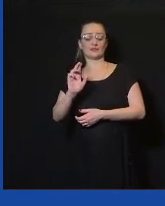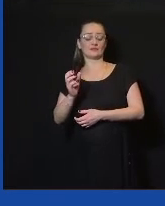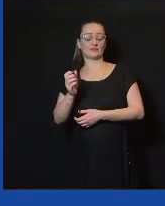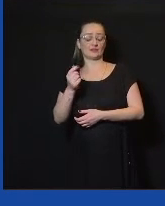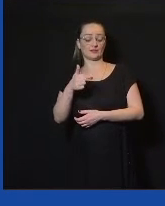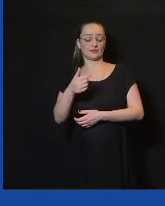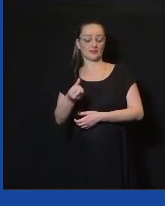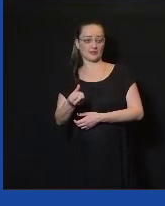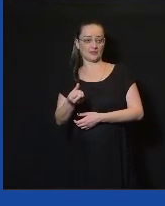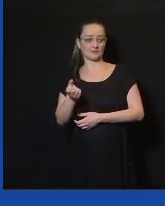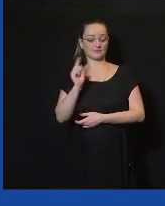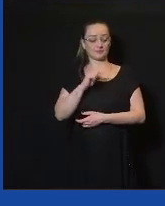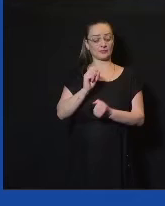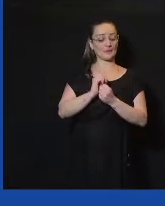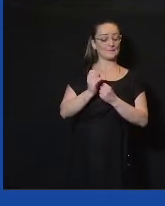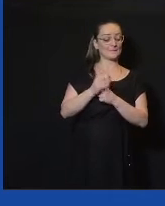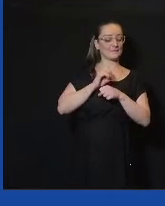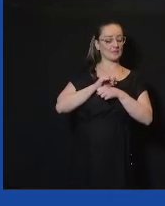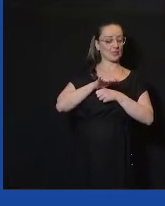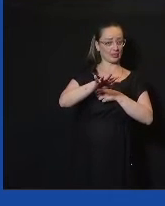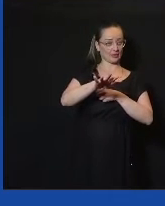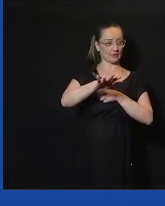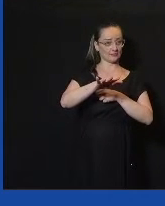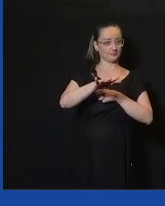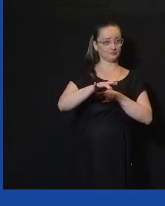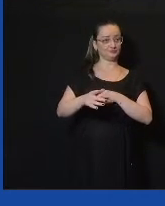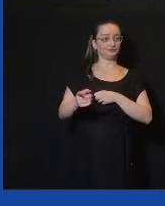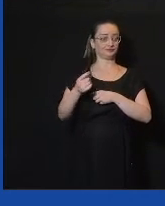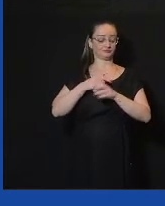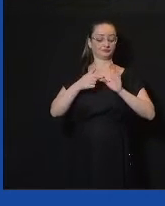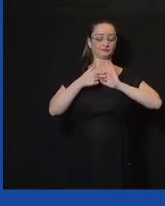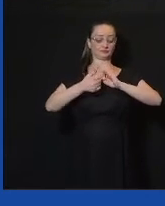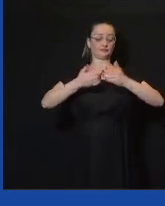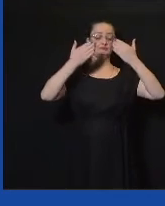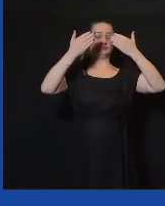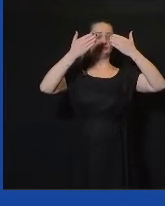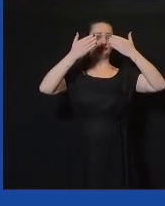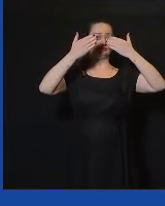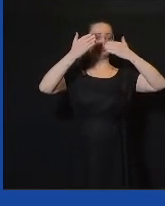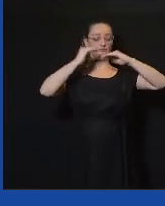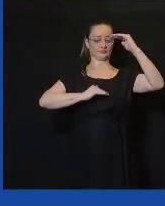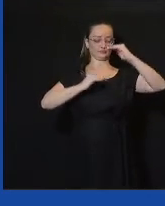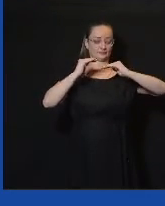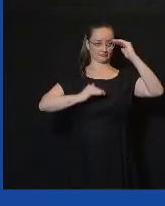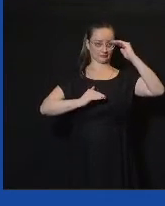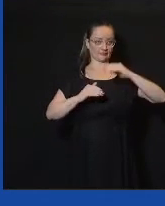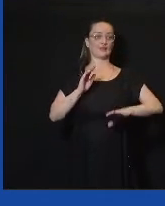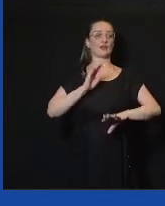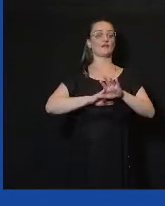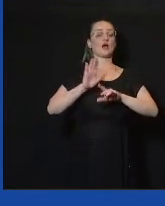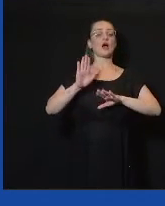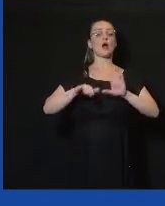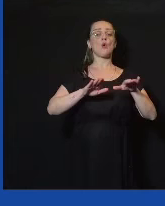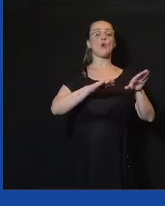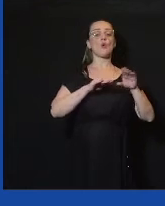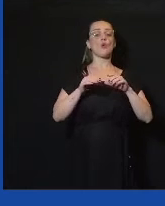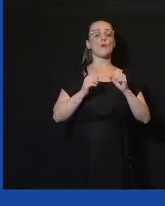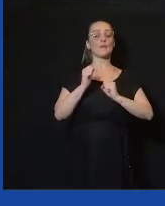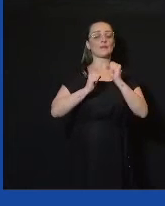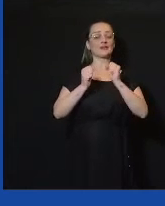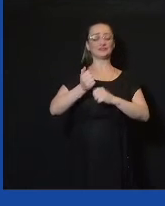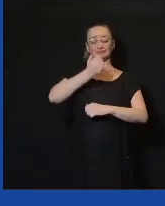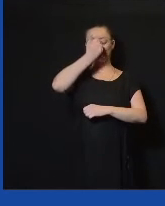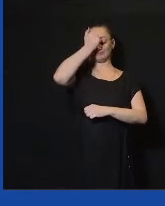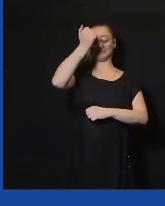A pandemia, ao jogar luz nessa desigualdade, fez com que algumas empresas se